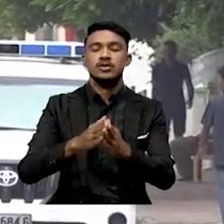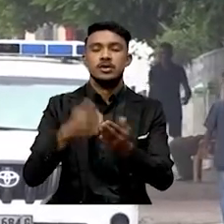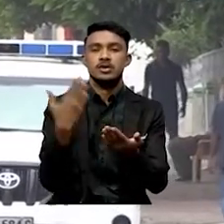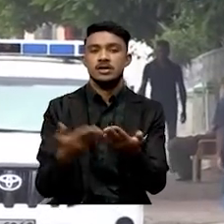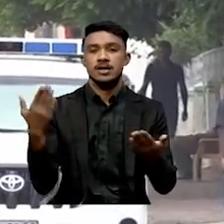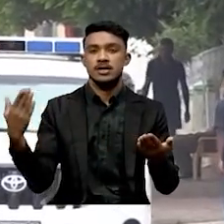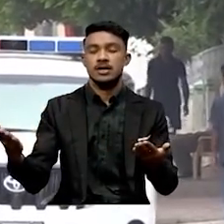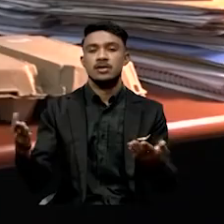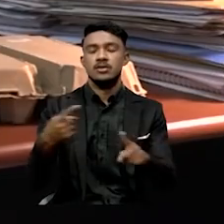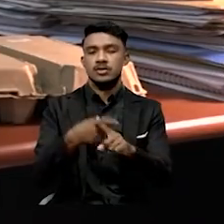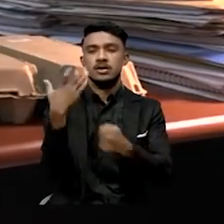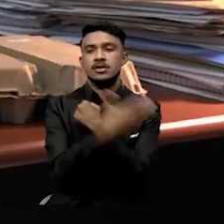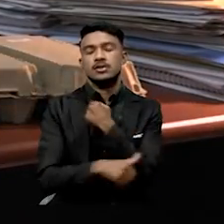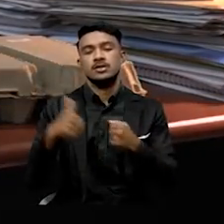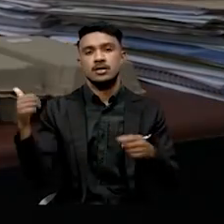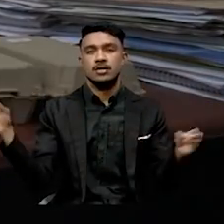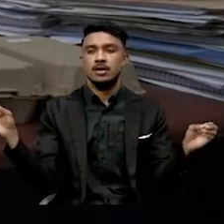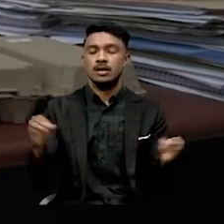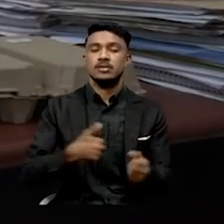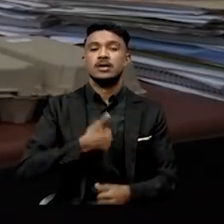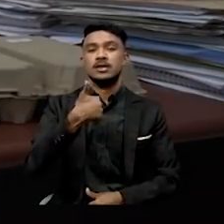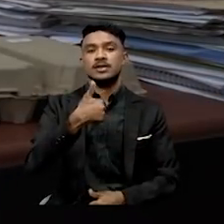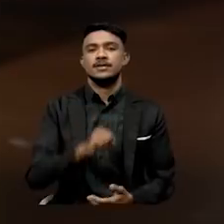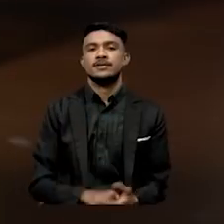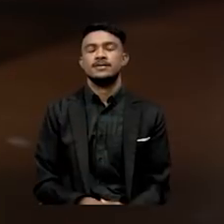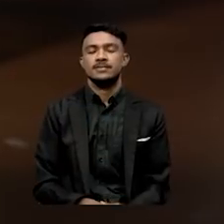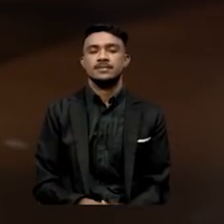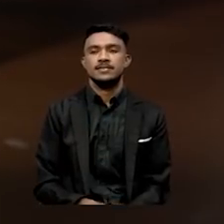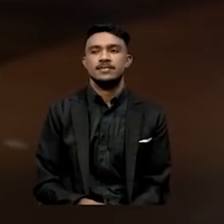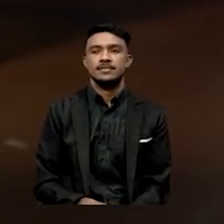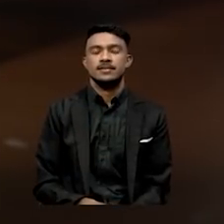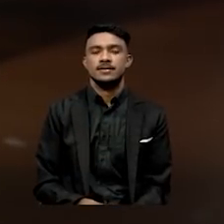nação nebe produz rasik.